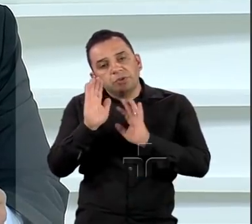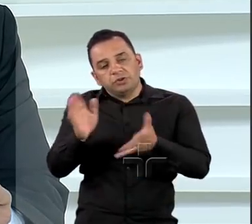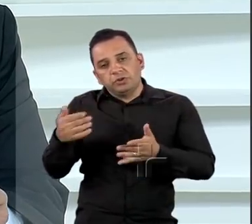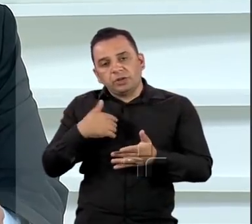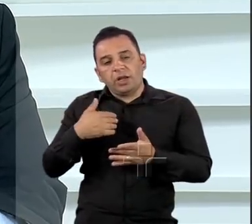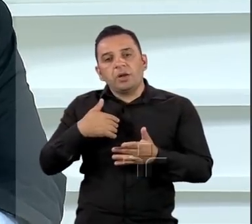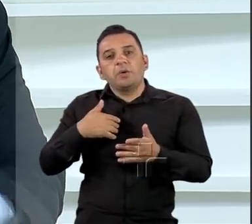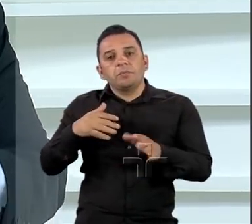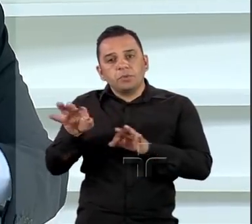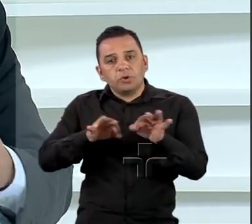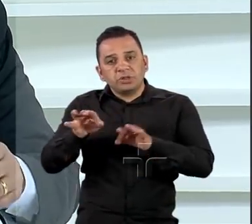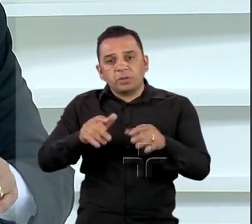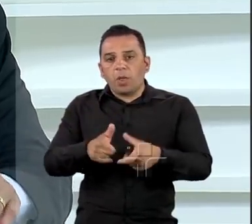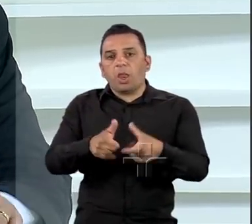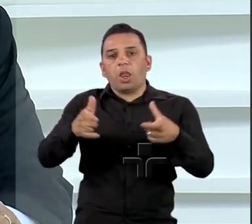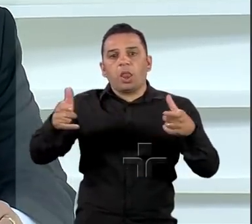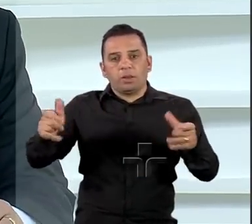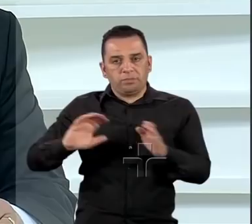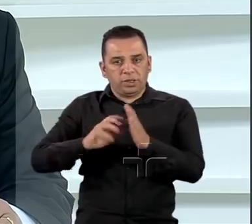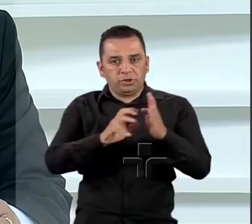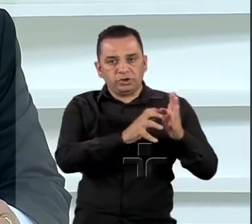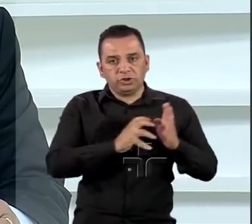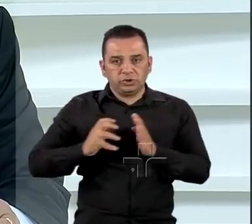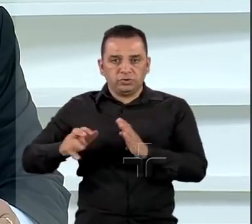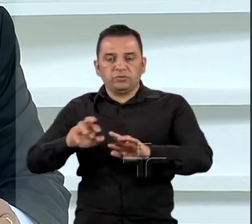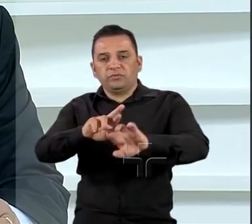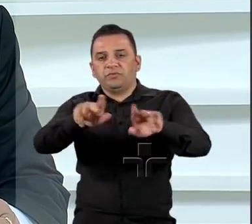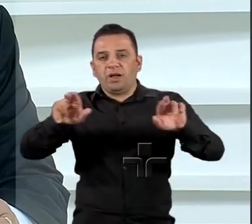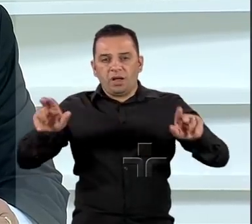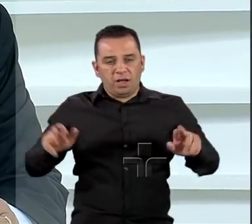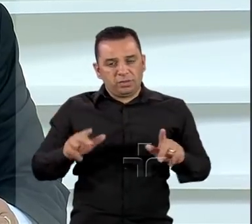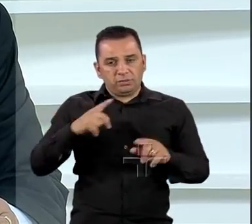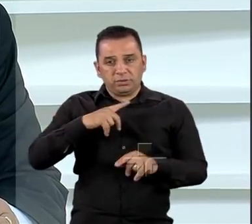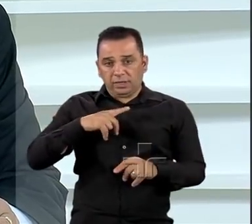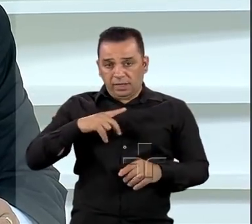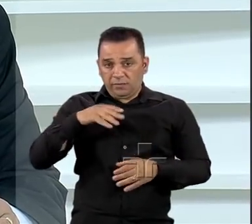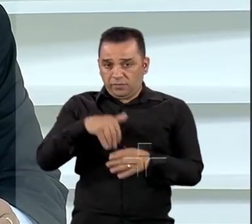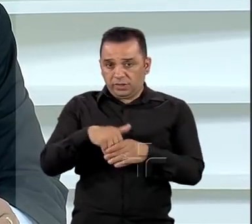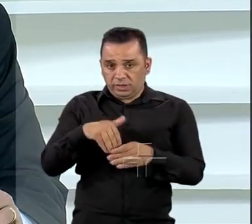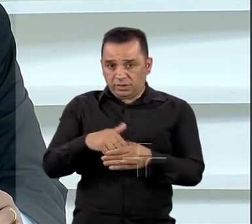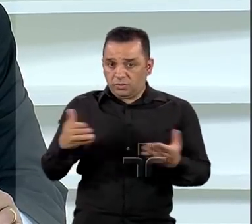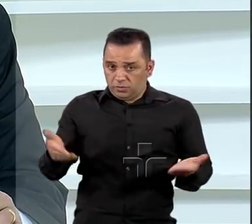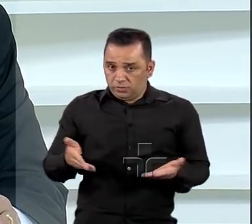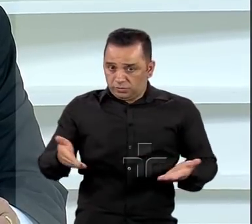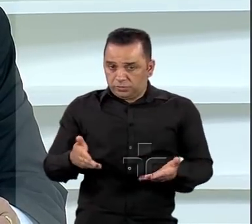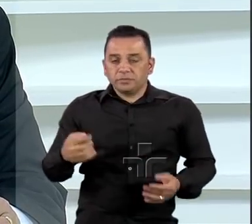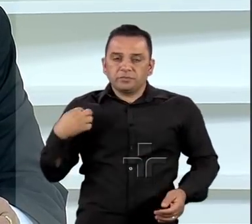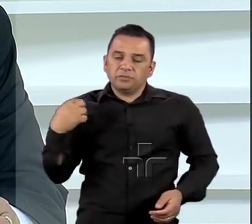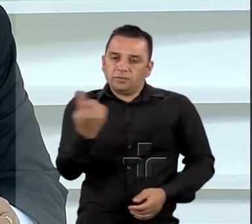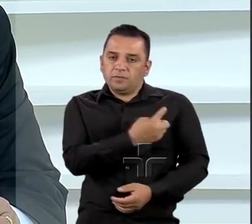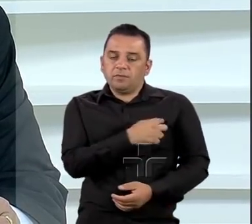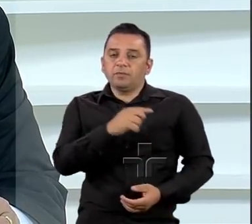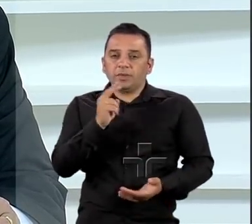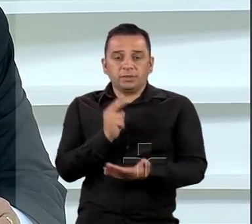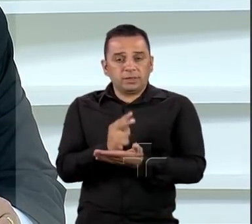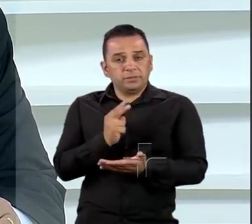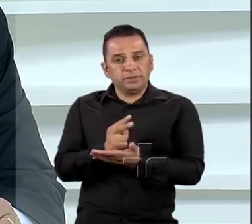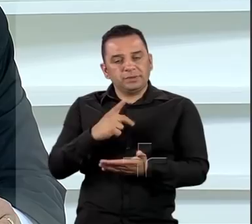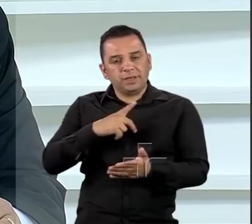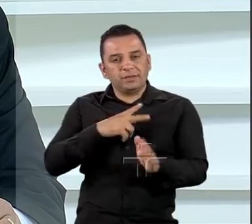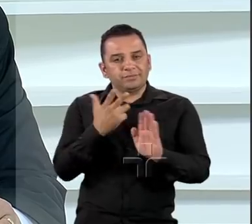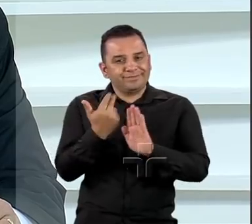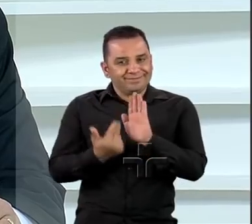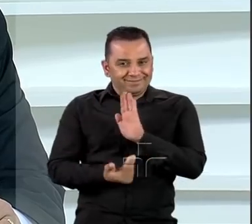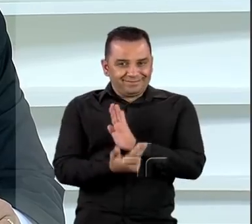dos projetos dos diversos partidos que concorrem nessas eleições. Como sempre, seremos supervisionados